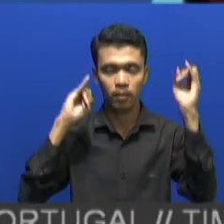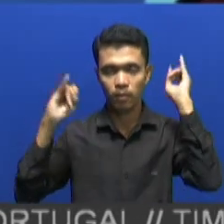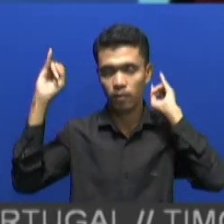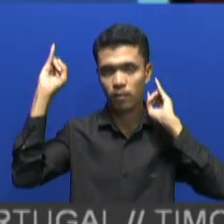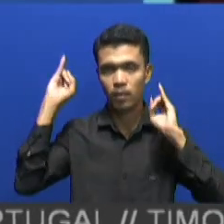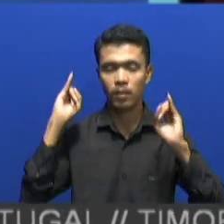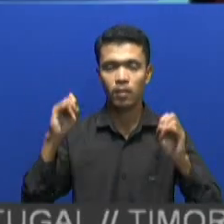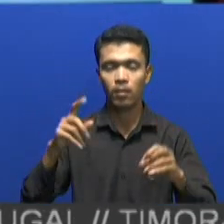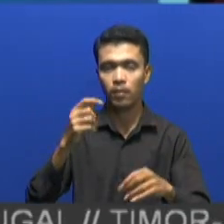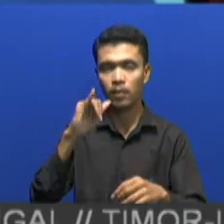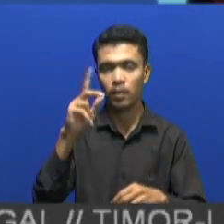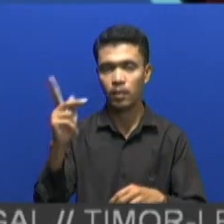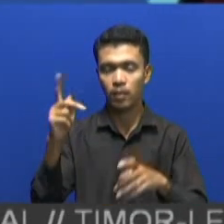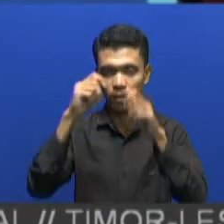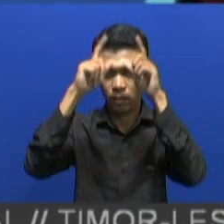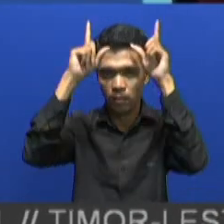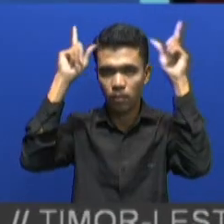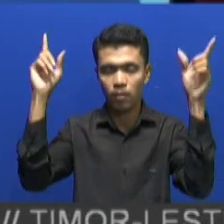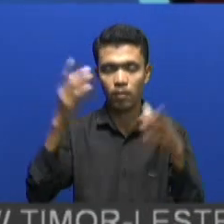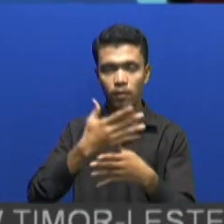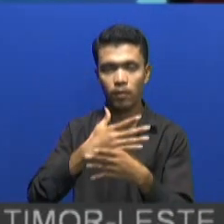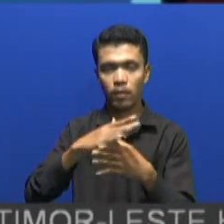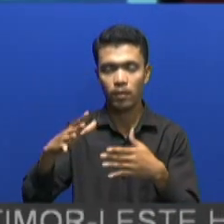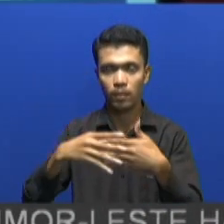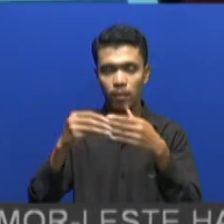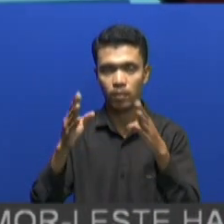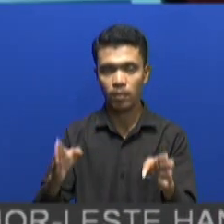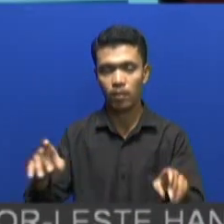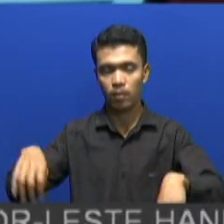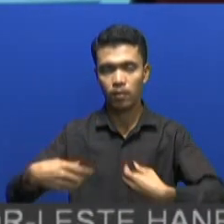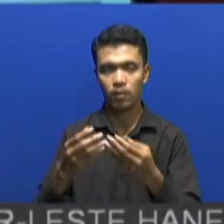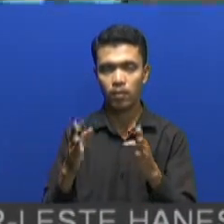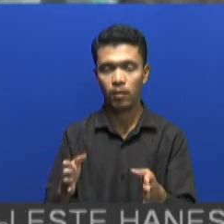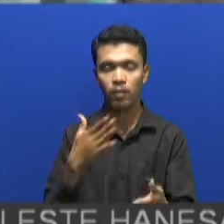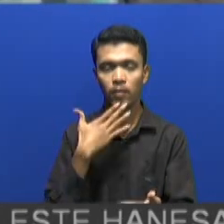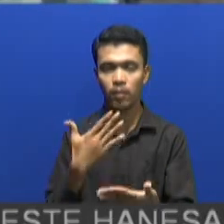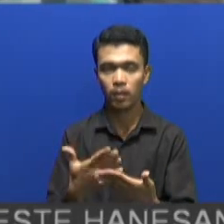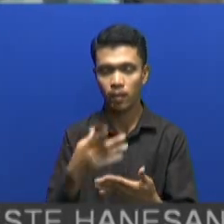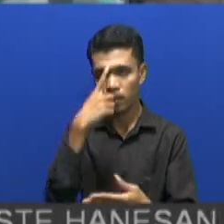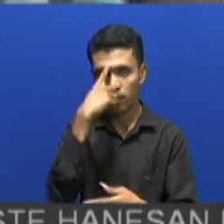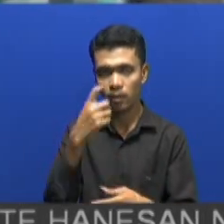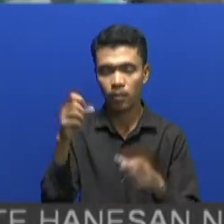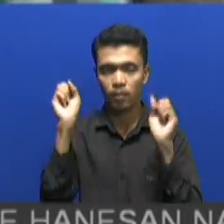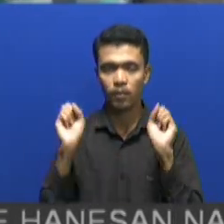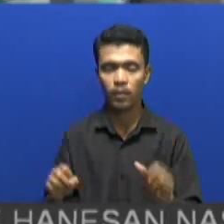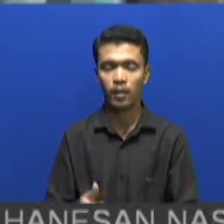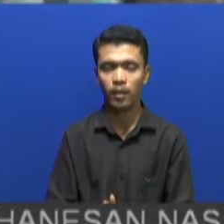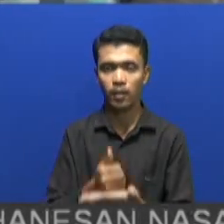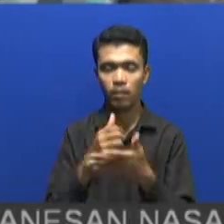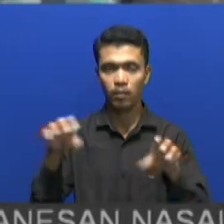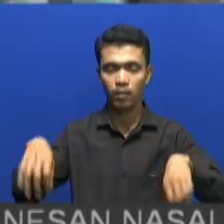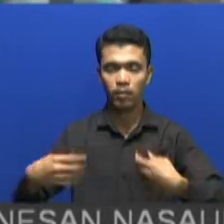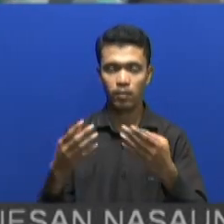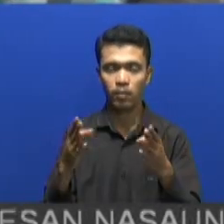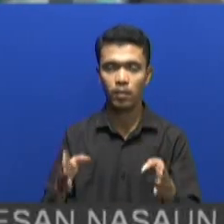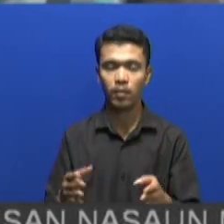nebe TIC Timor partilha ba autoridade no funcionário administração Sira, pertinente Tebes, tamba bele facilita funcionário hodi contribui